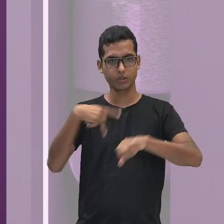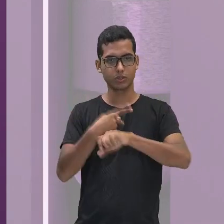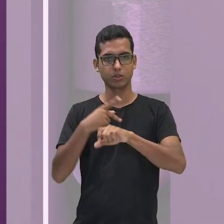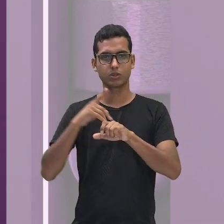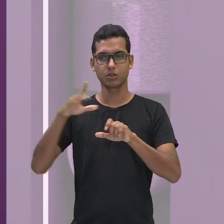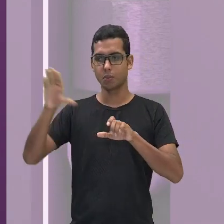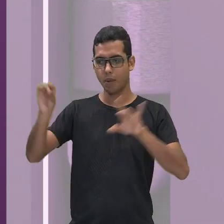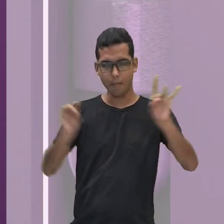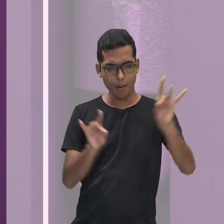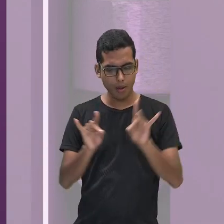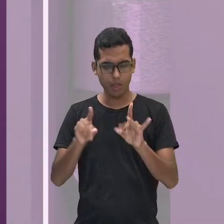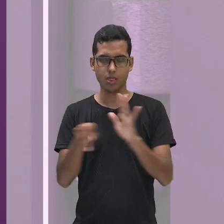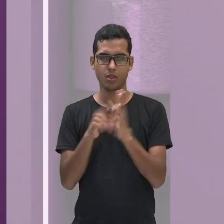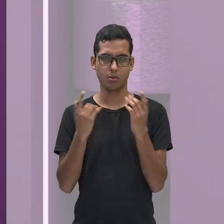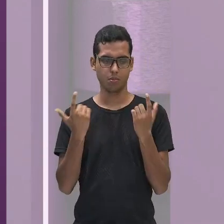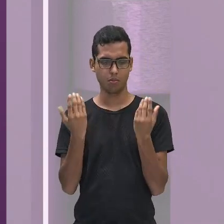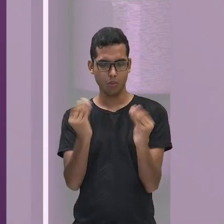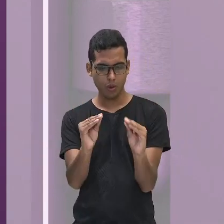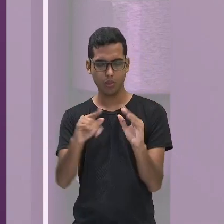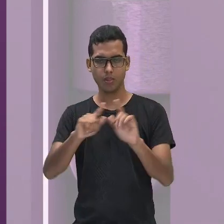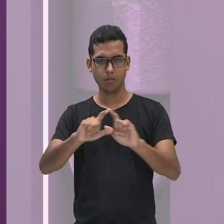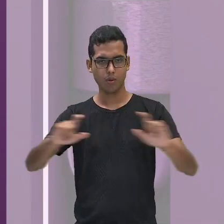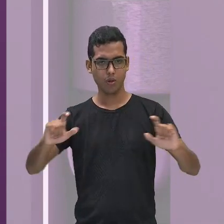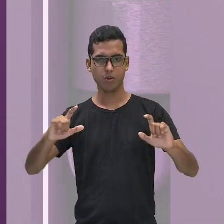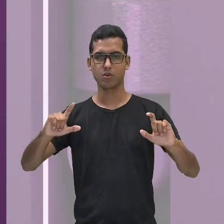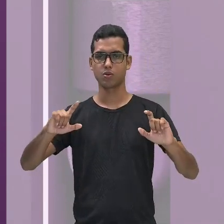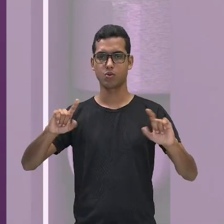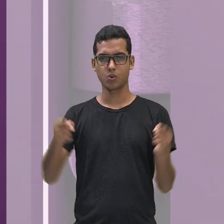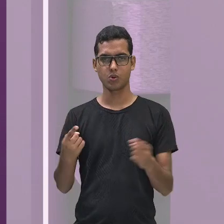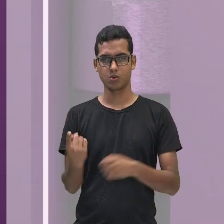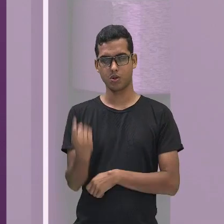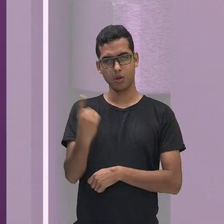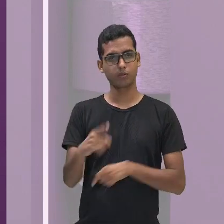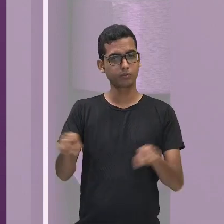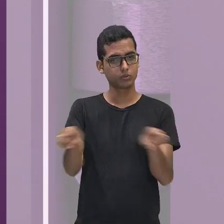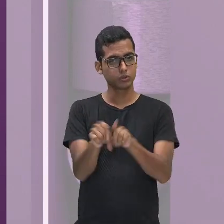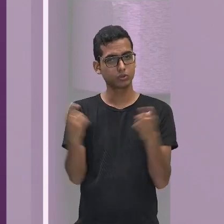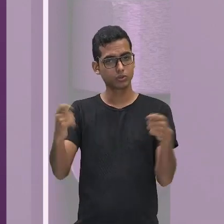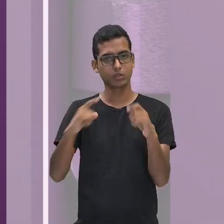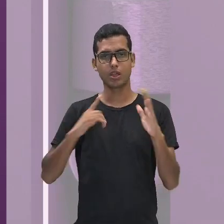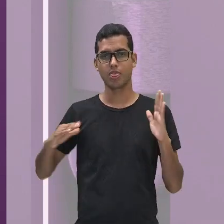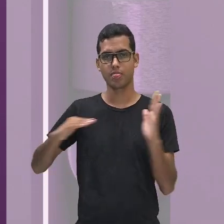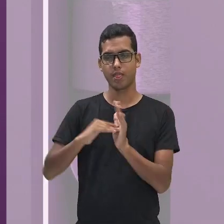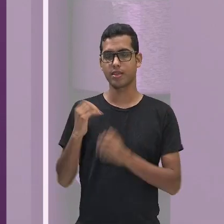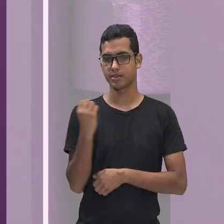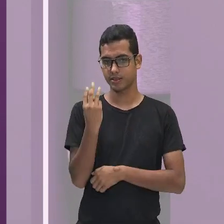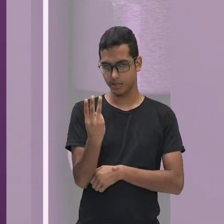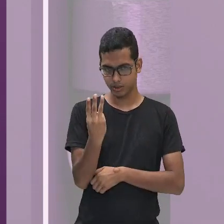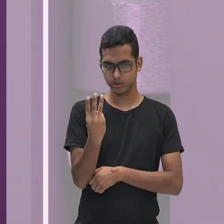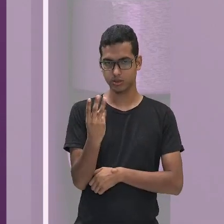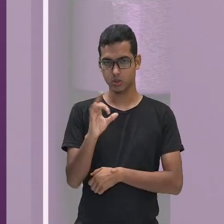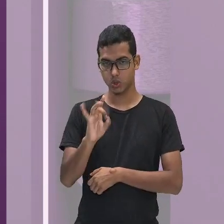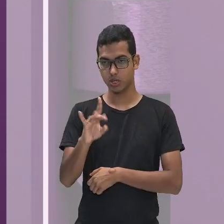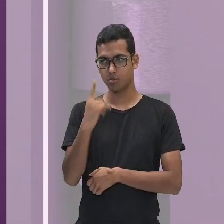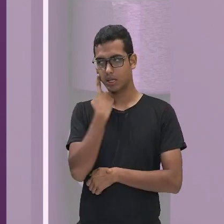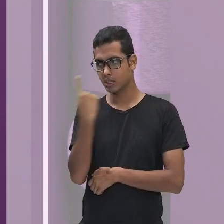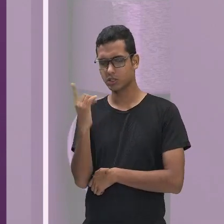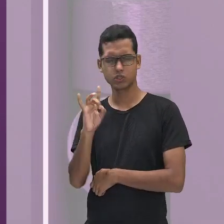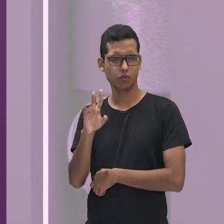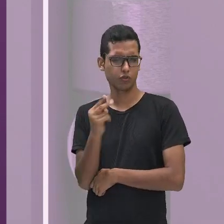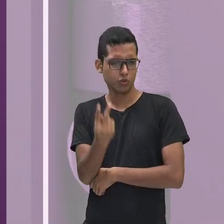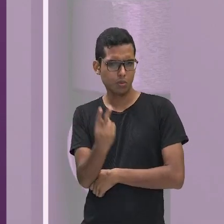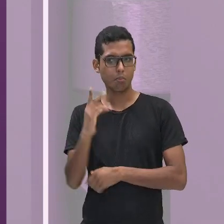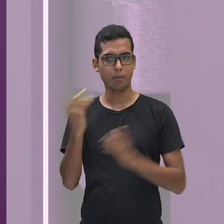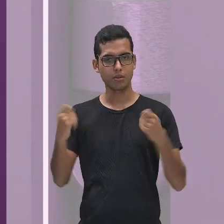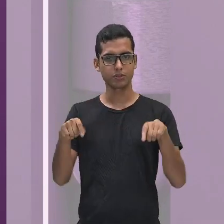única solução, tá? Nesse caso aí só foram duas, né? Mas podem até ser no máximo 3, então está dentro da